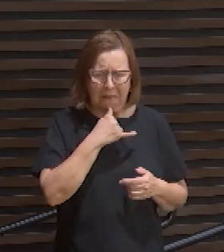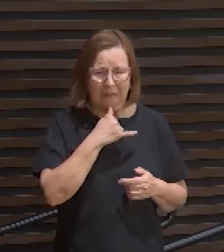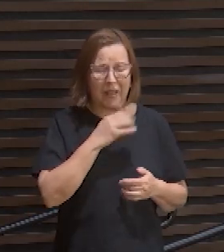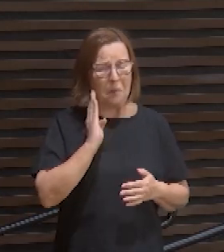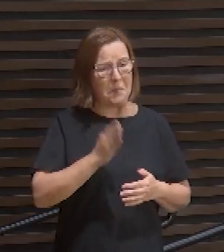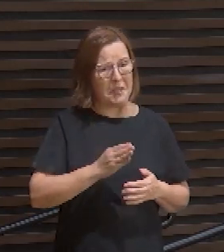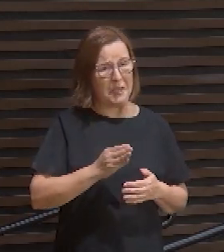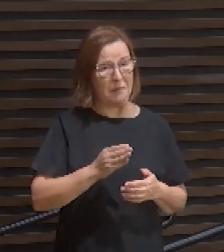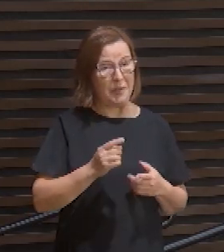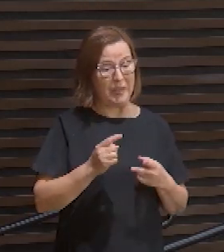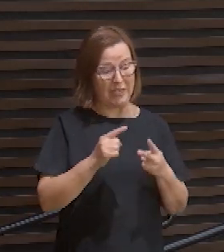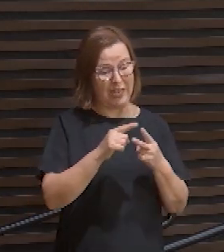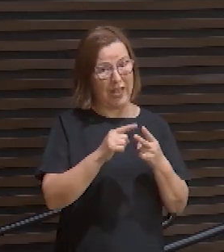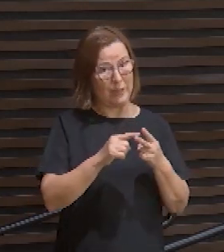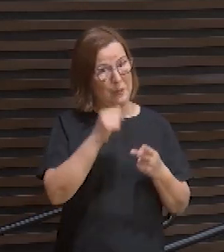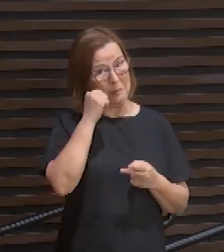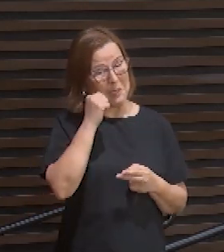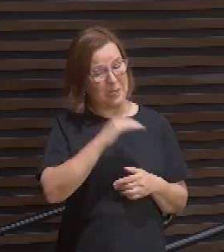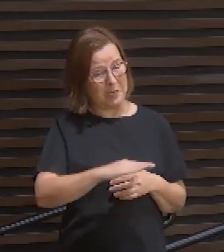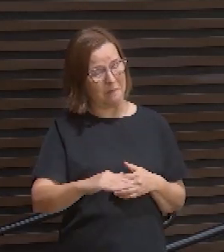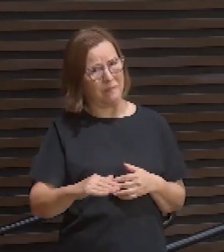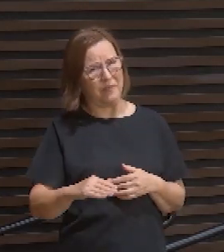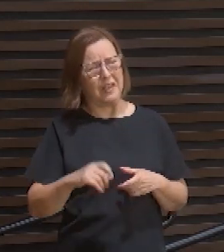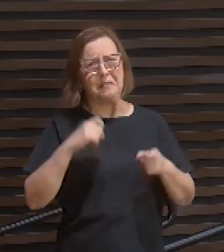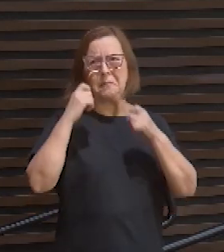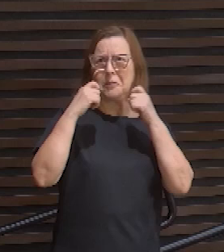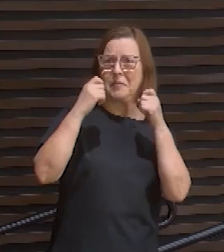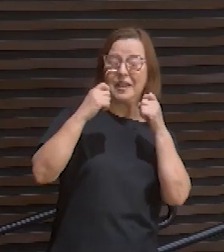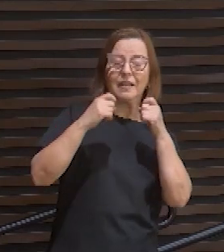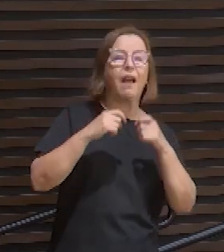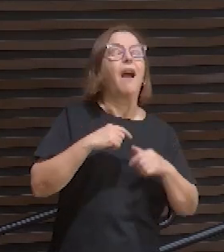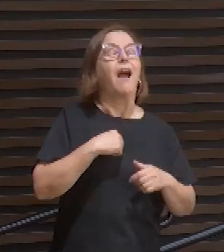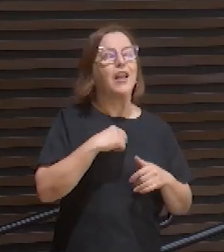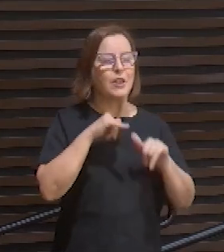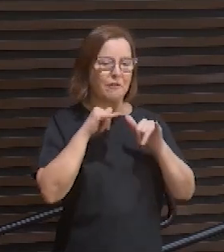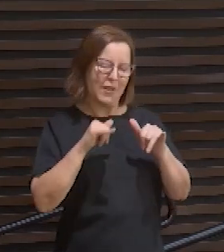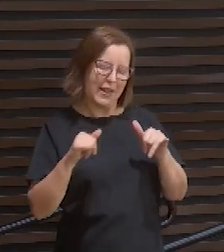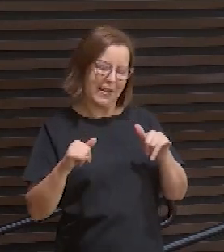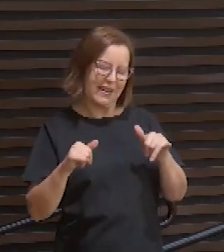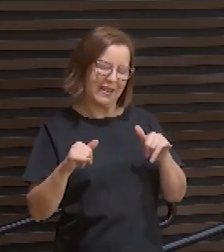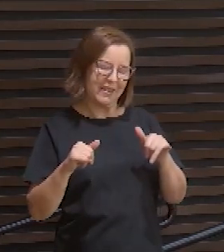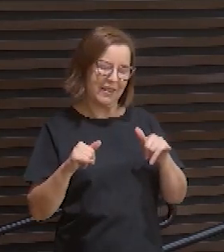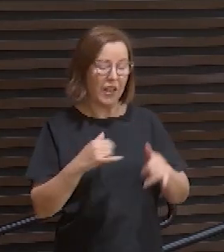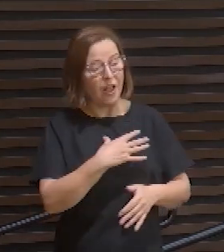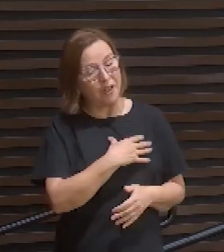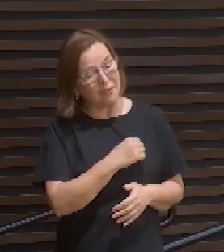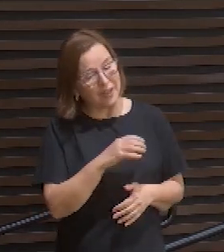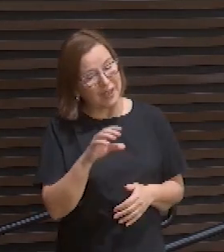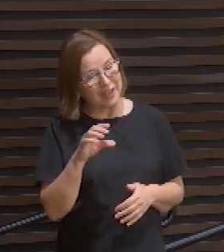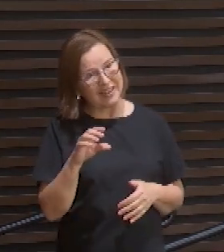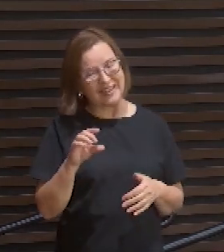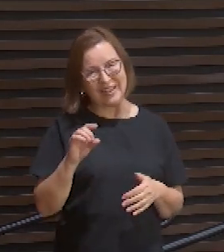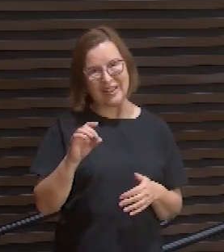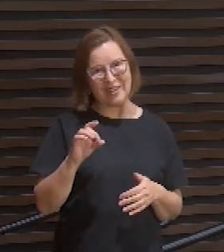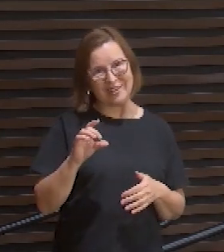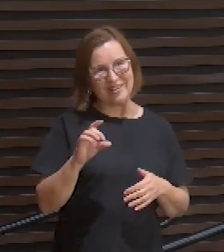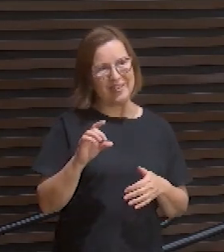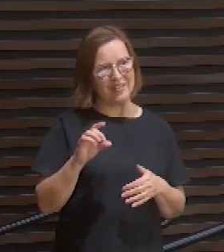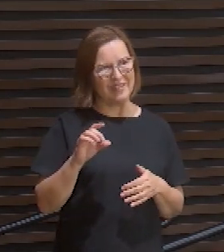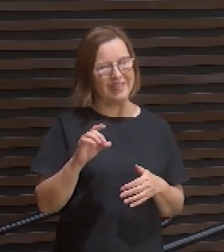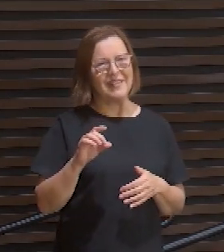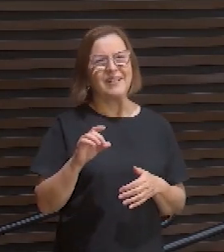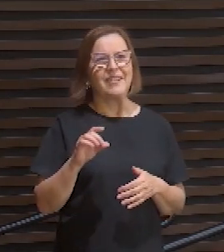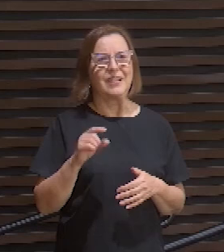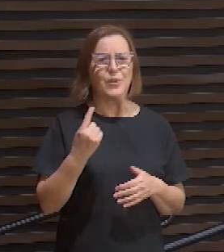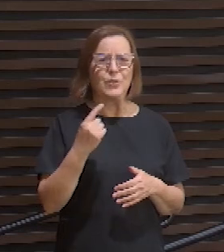até meio preocupadas. E eu falei para as crianças assim: filhas, a mamãe vai amanhã, vai e vai